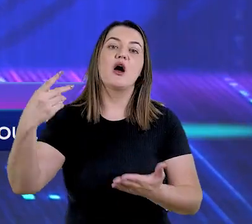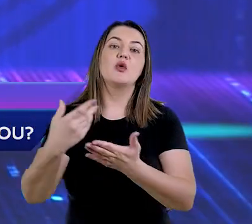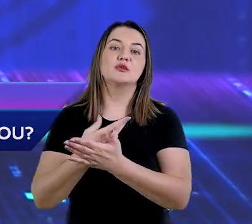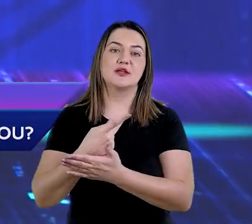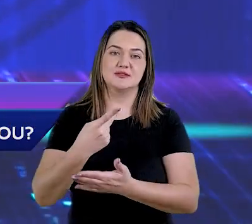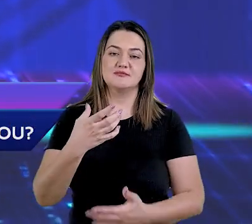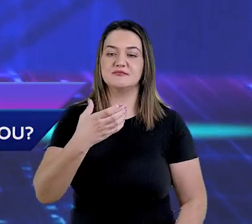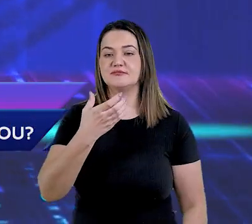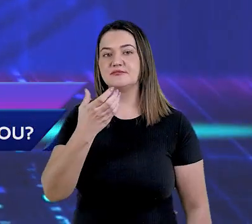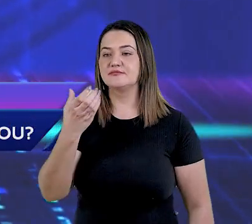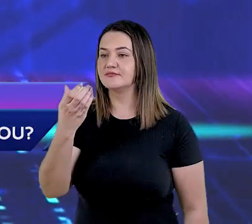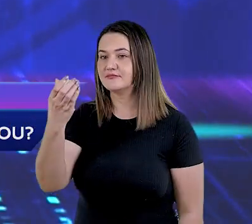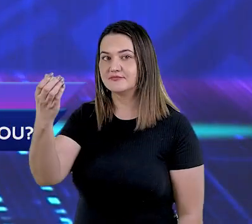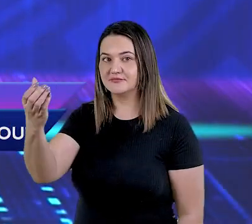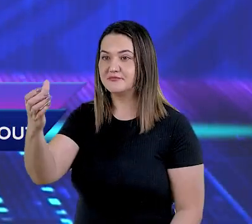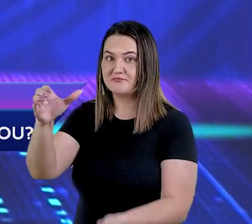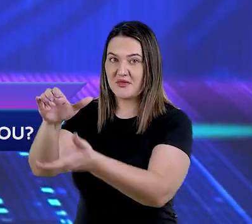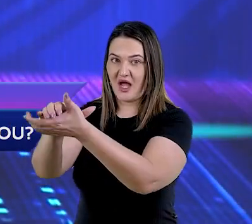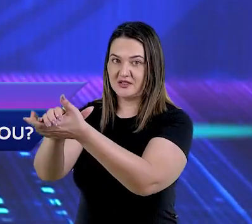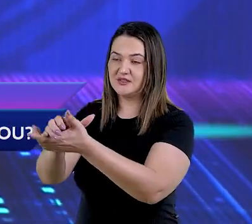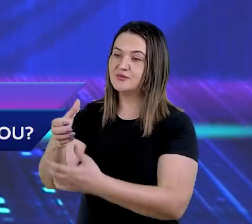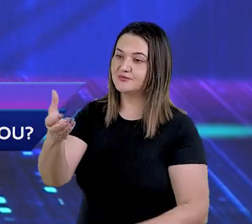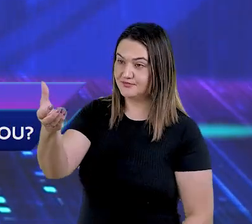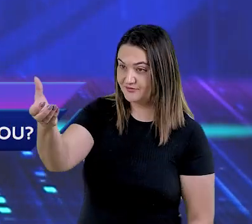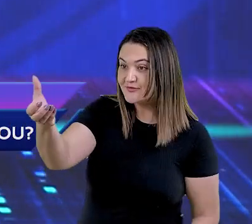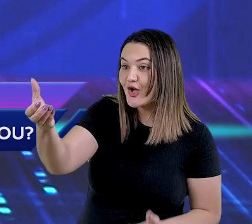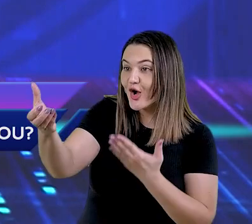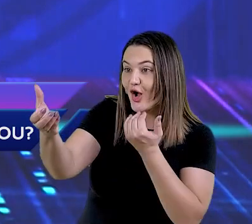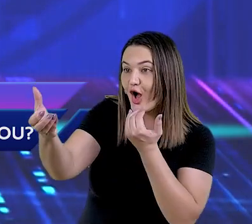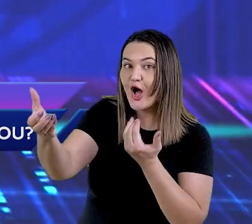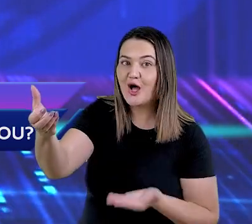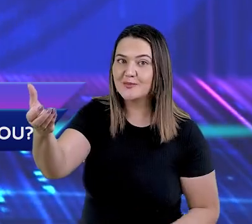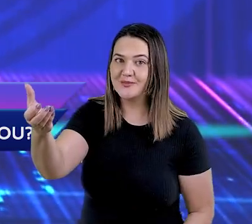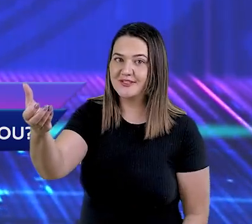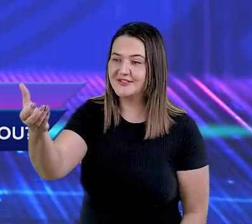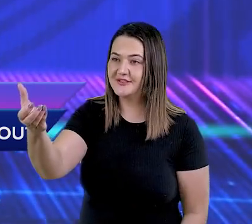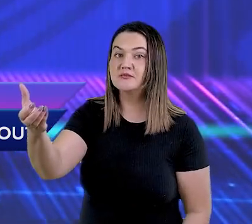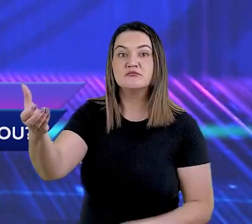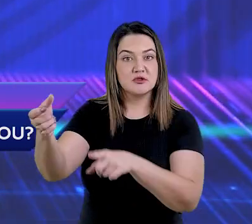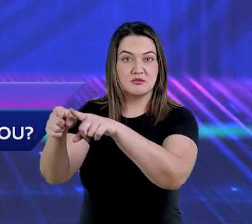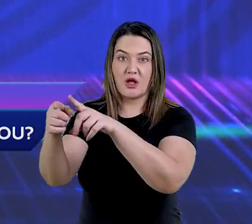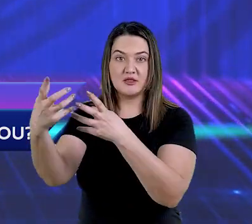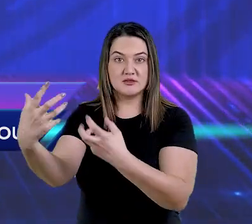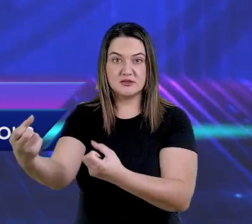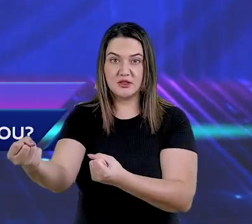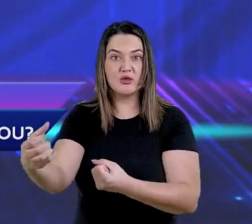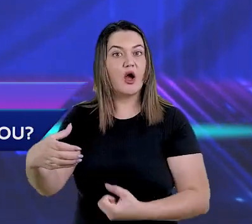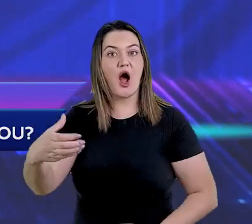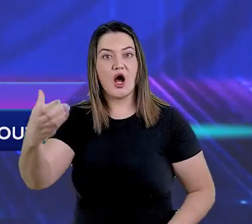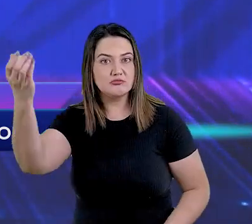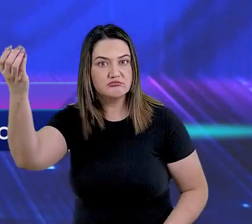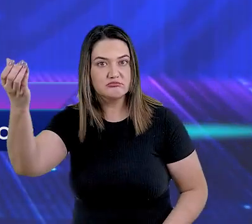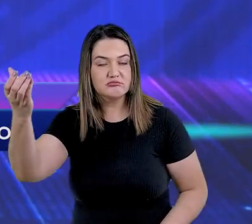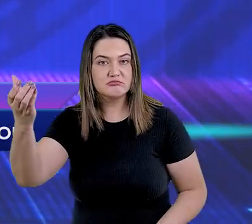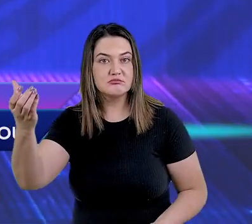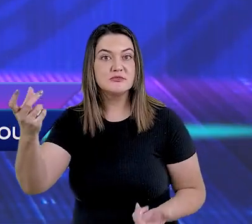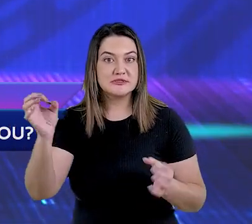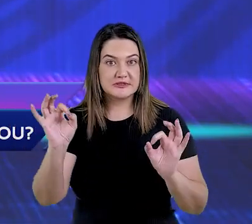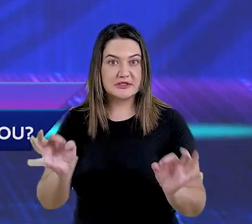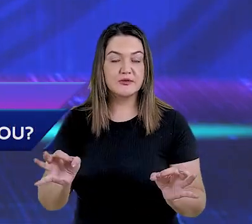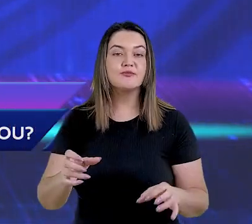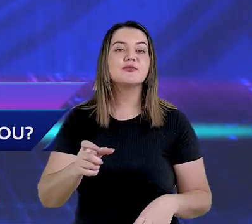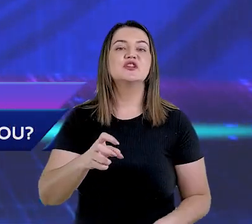o seu marido, que se torna também pecador. O